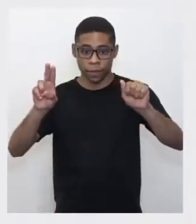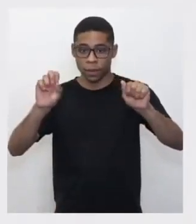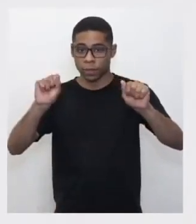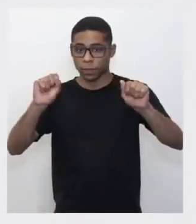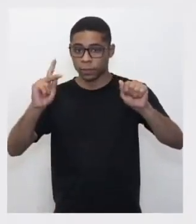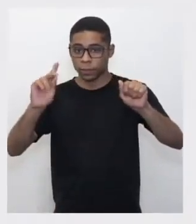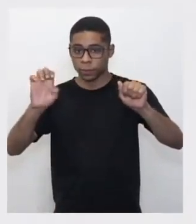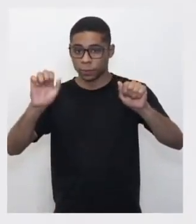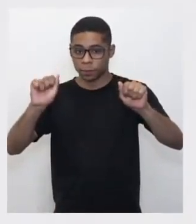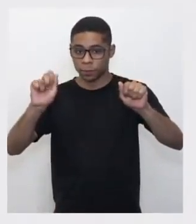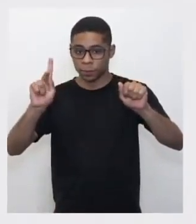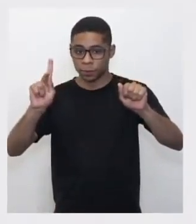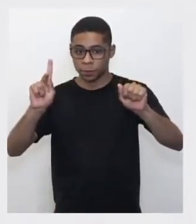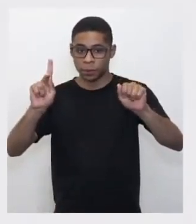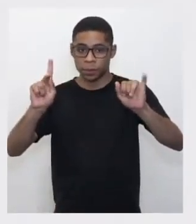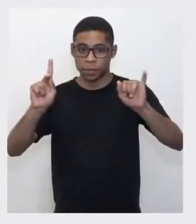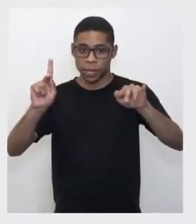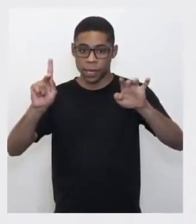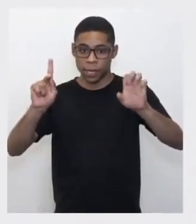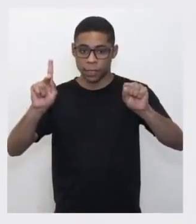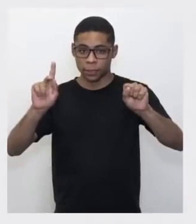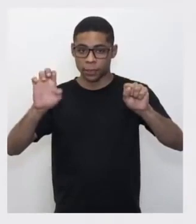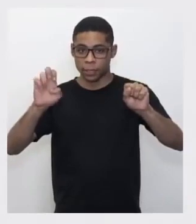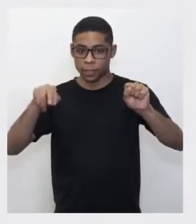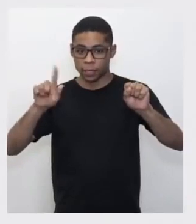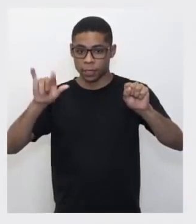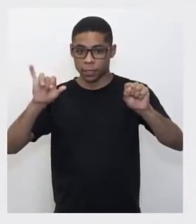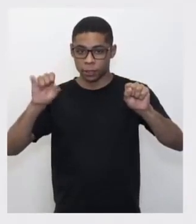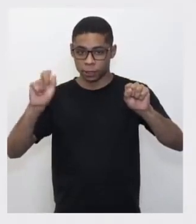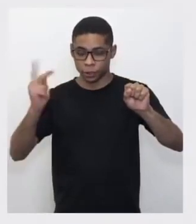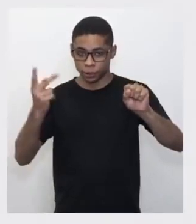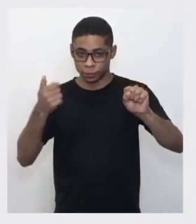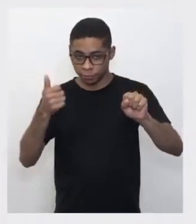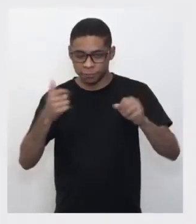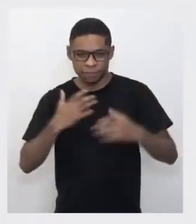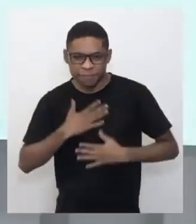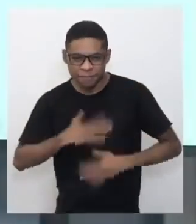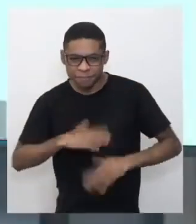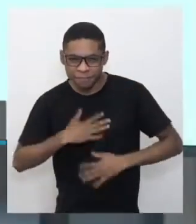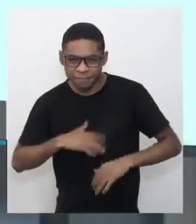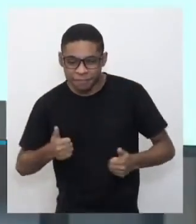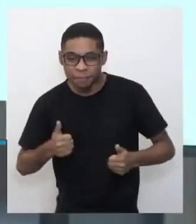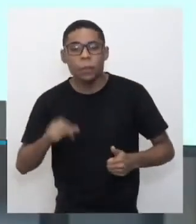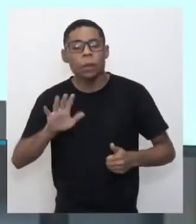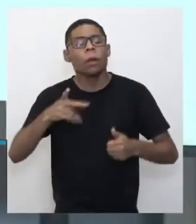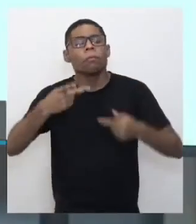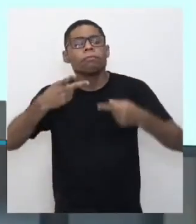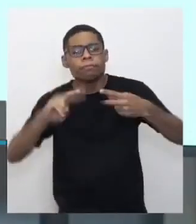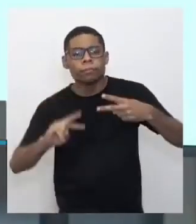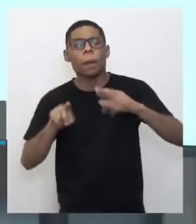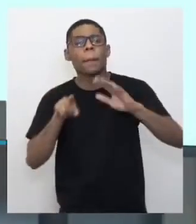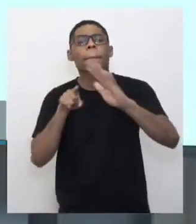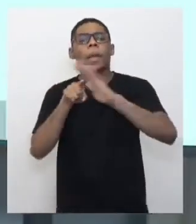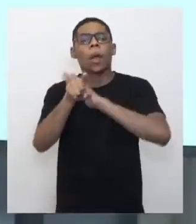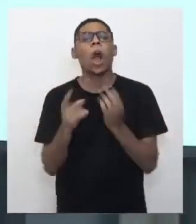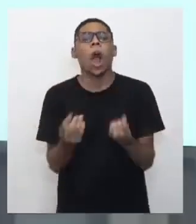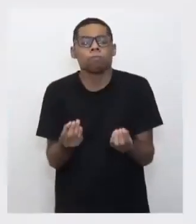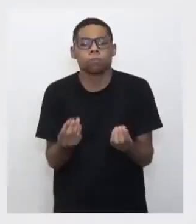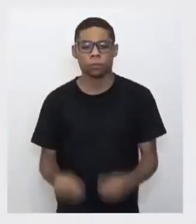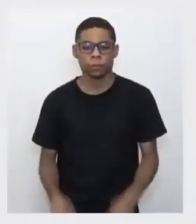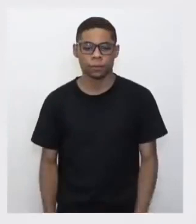Bem tranquilo. Ok. Sem problemas, né? Alô? Agora, quero transformar isso aí numa pergunta, Ed. O que acontece?